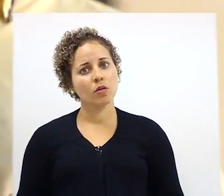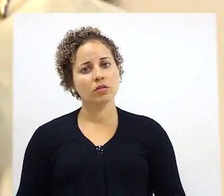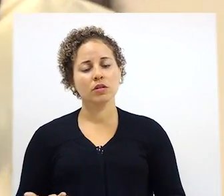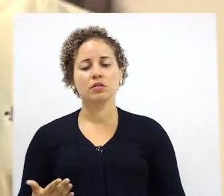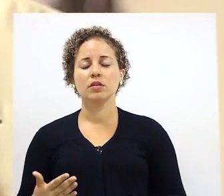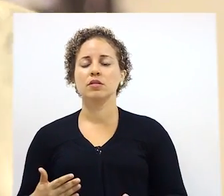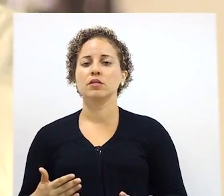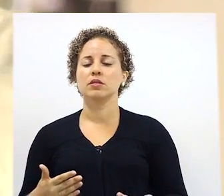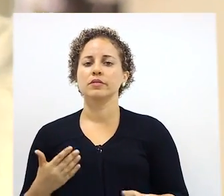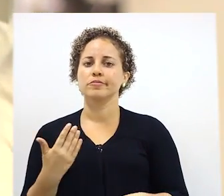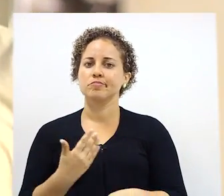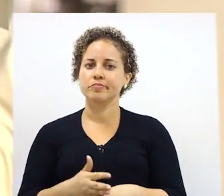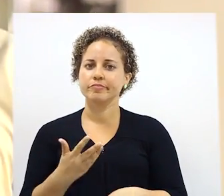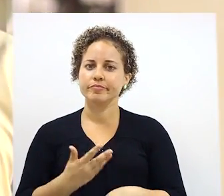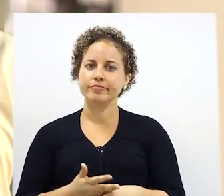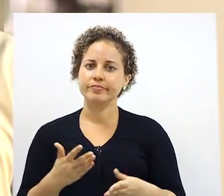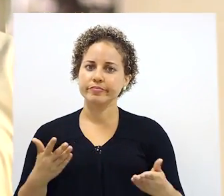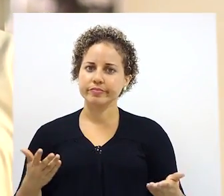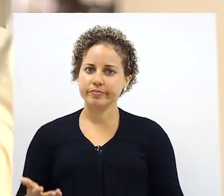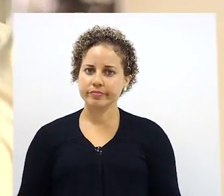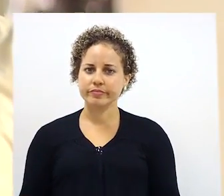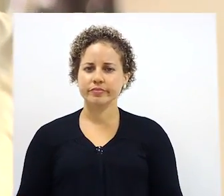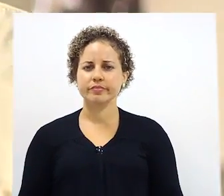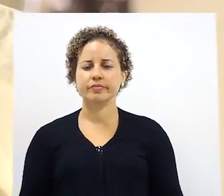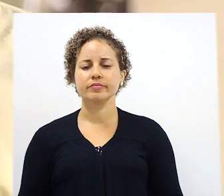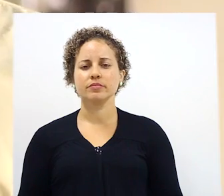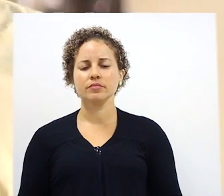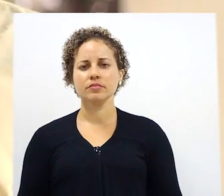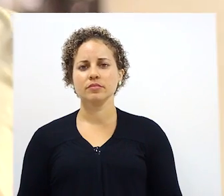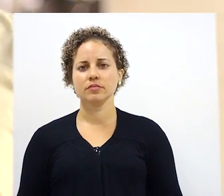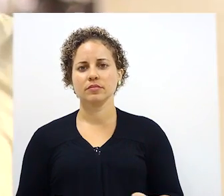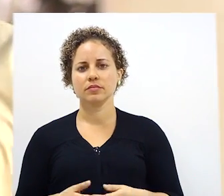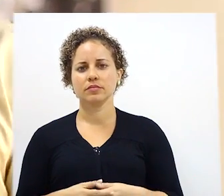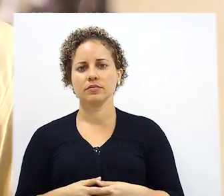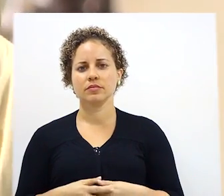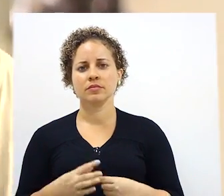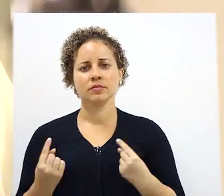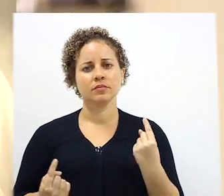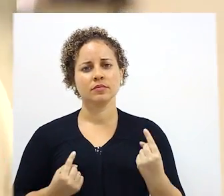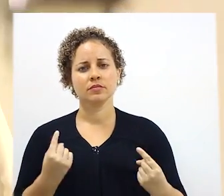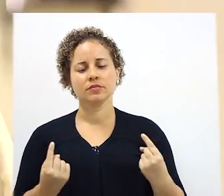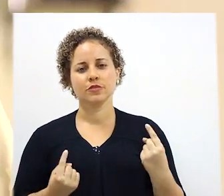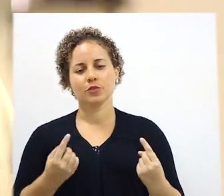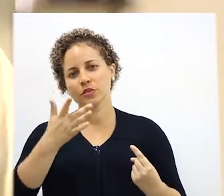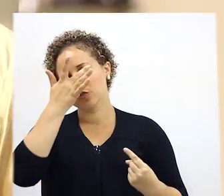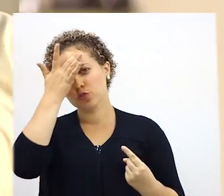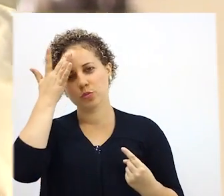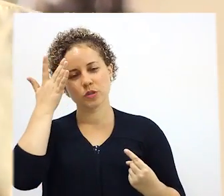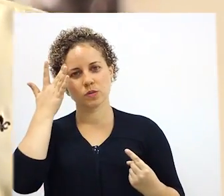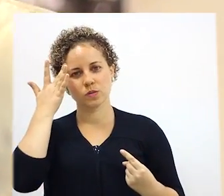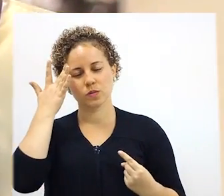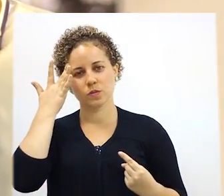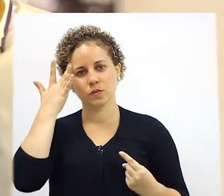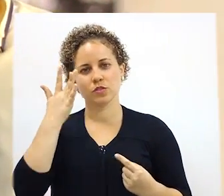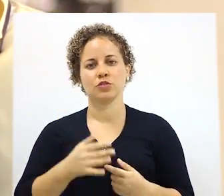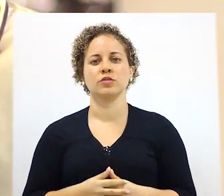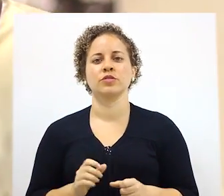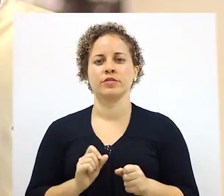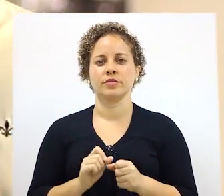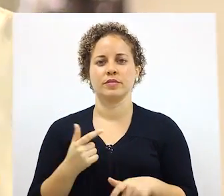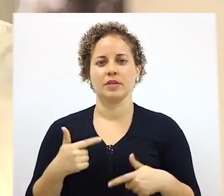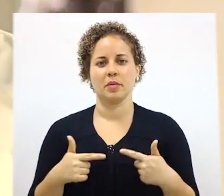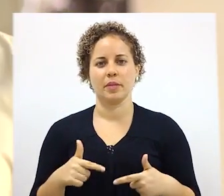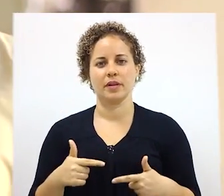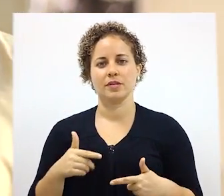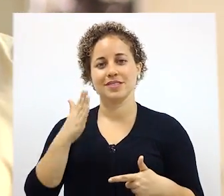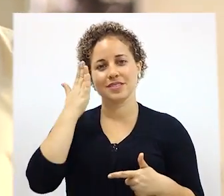na prática, né, é uma questão assim que nem todos os empregadores eles